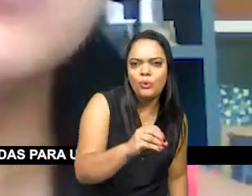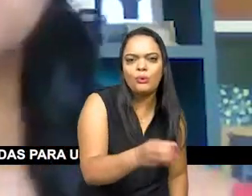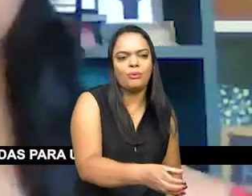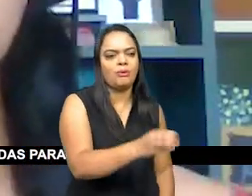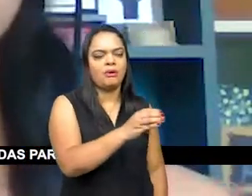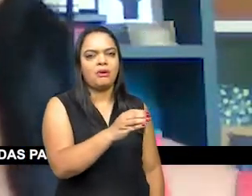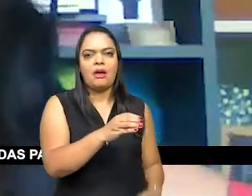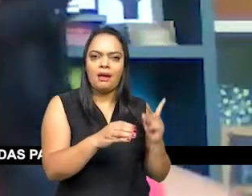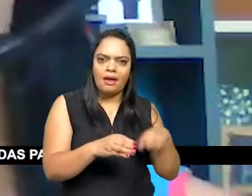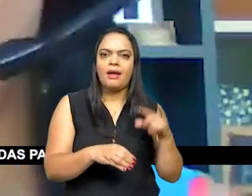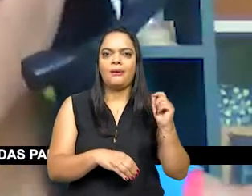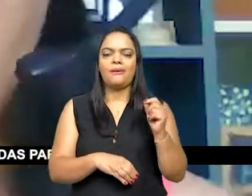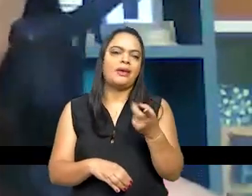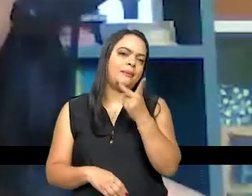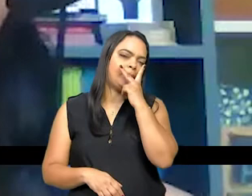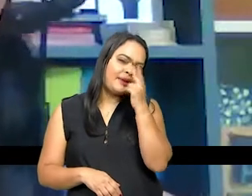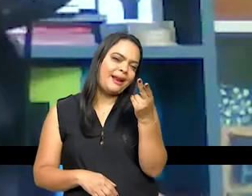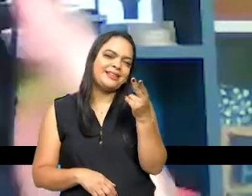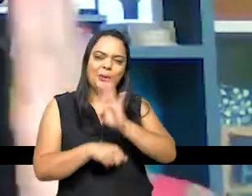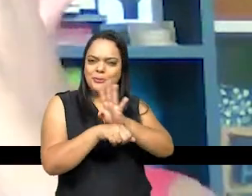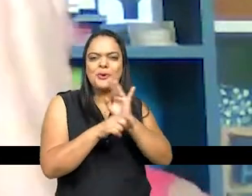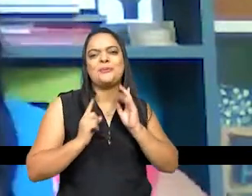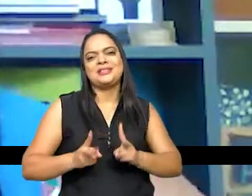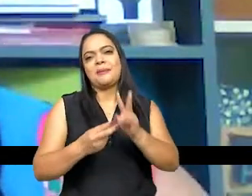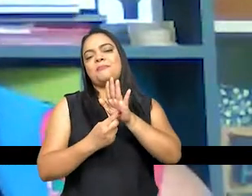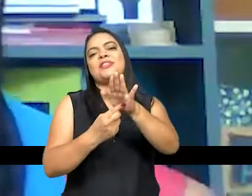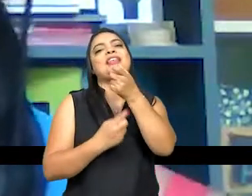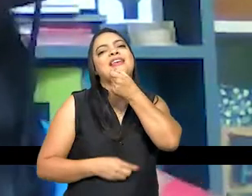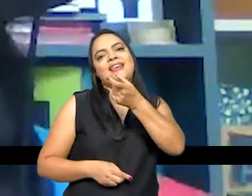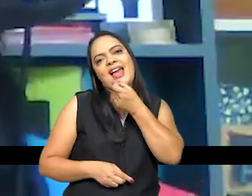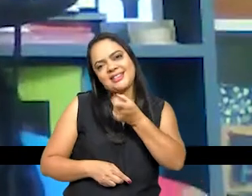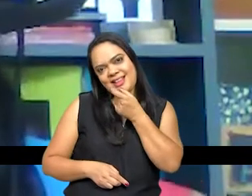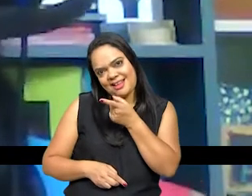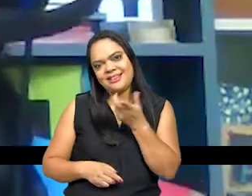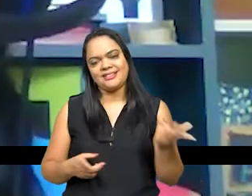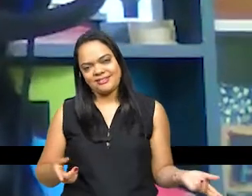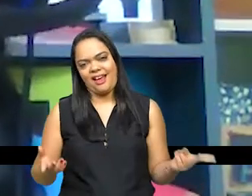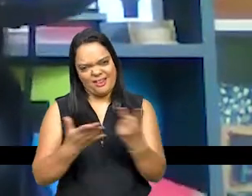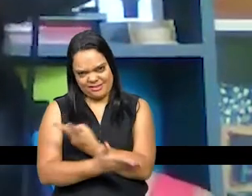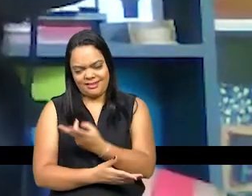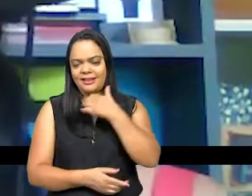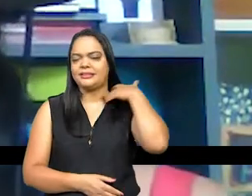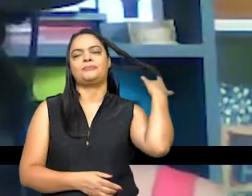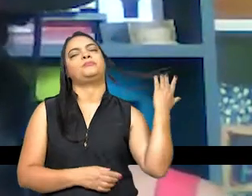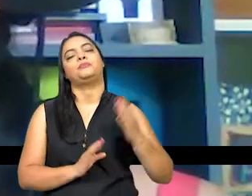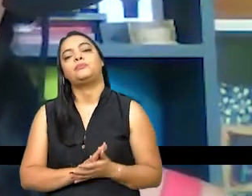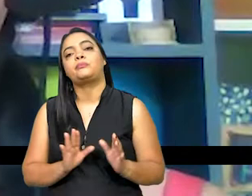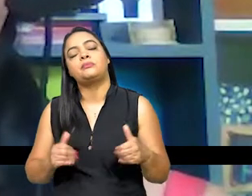cenas normalmente levadas para um lado de comédia, né, que são muito comuns nesses enredos de filmes norte-americanos.